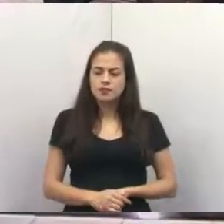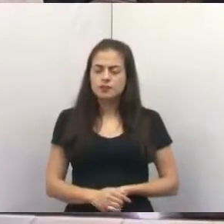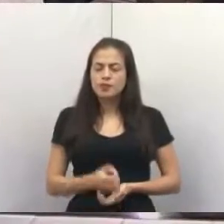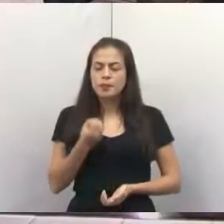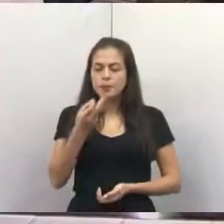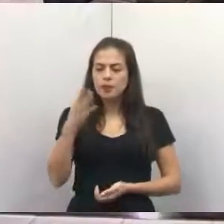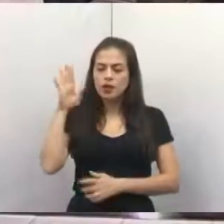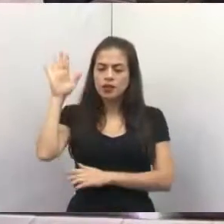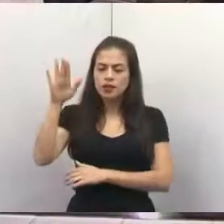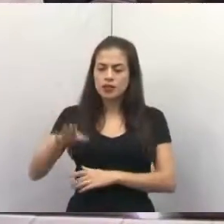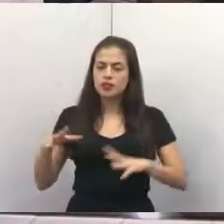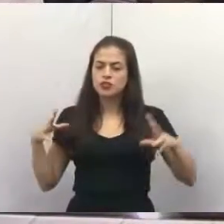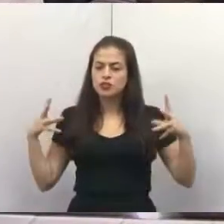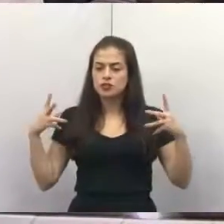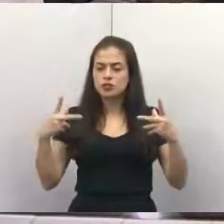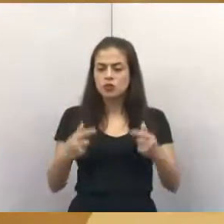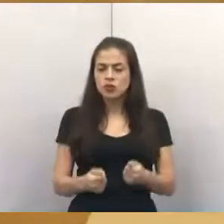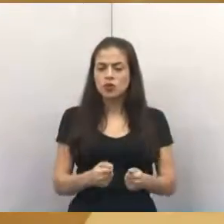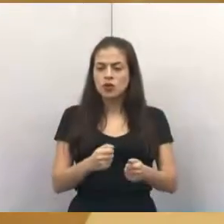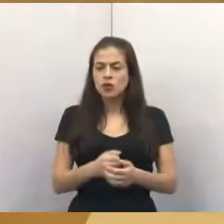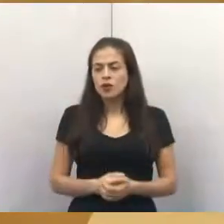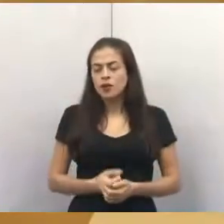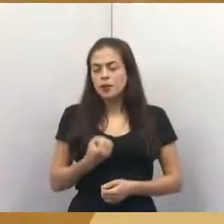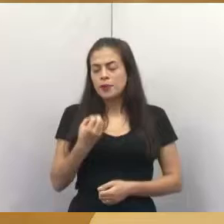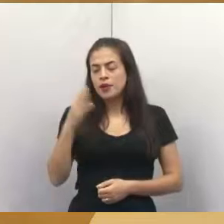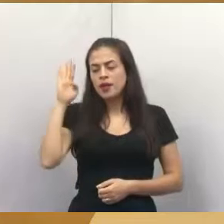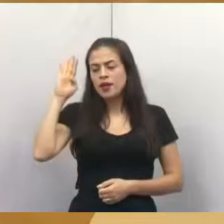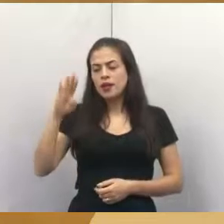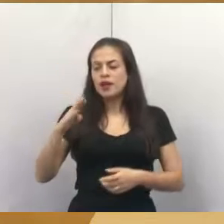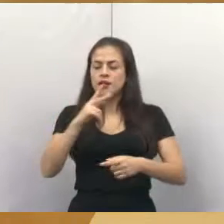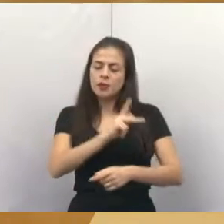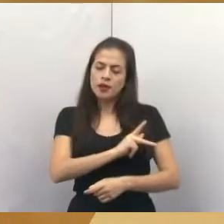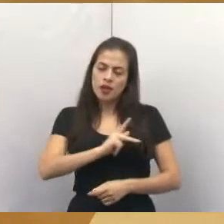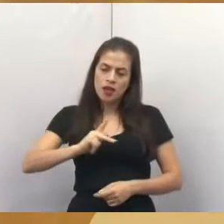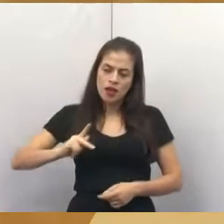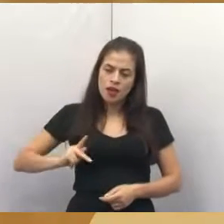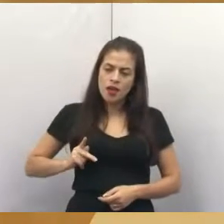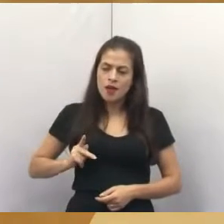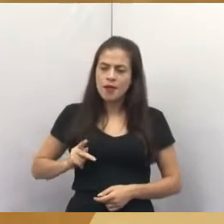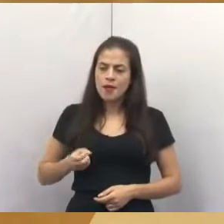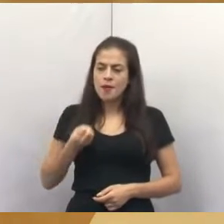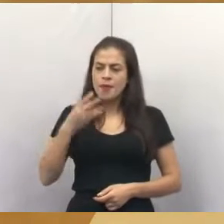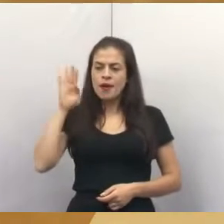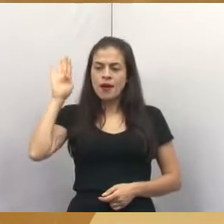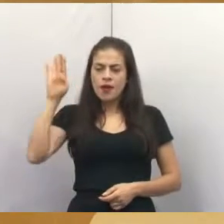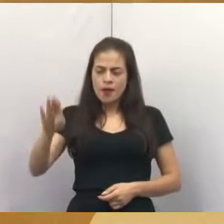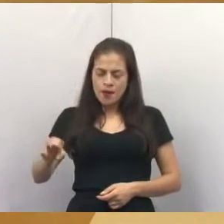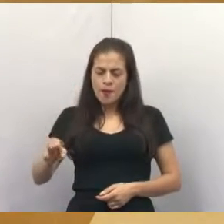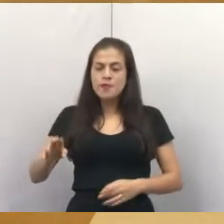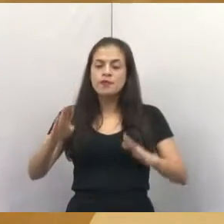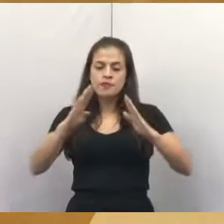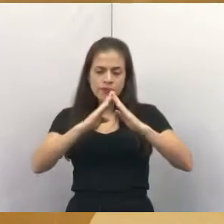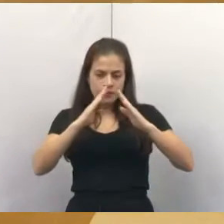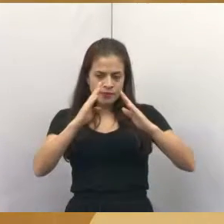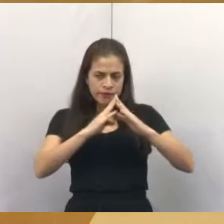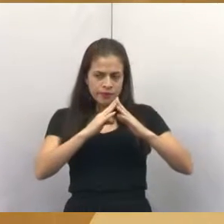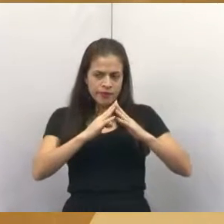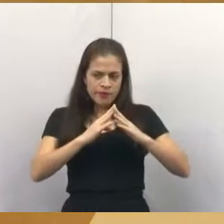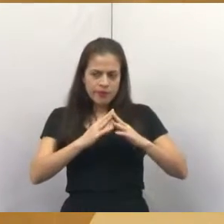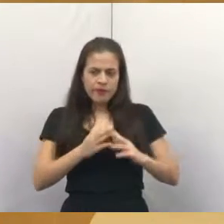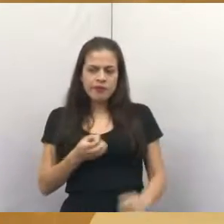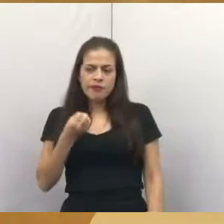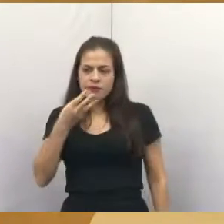Boa tarde a todos. Boa tarde, presidente. Boa tarde, você que está em casa. Boa tarde mais uma vez, o